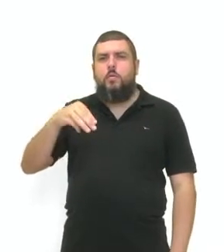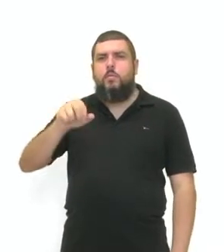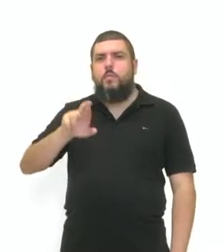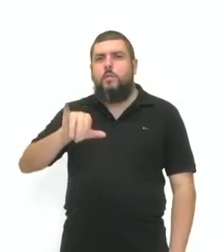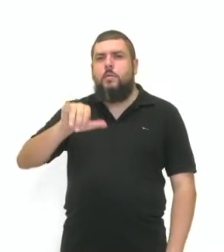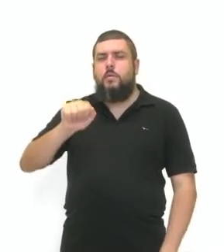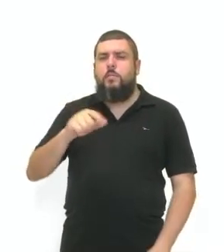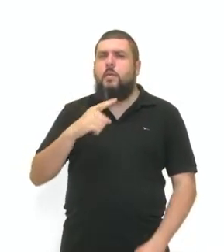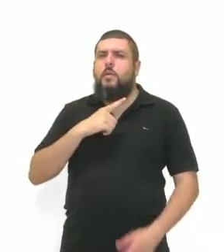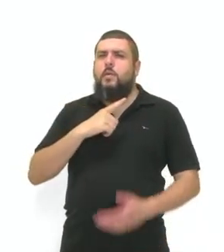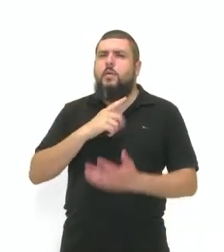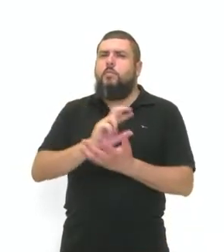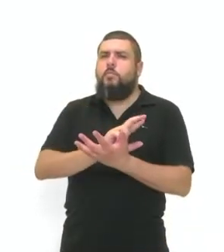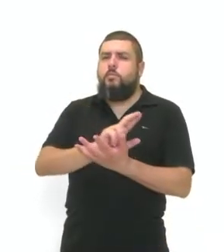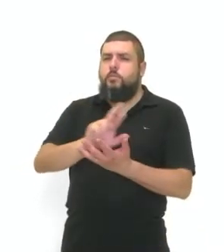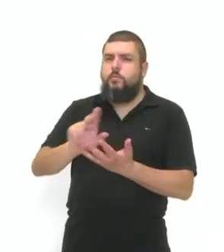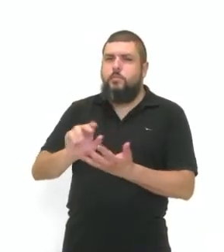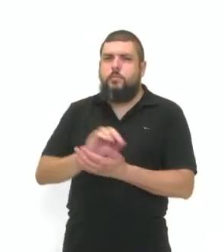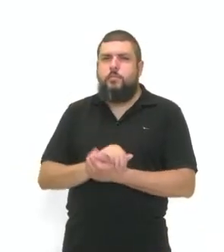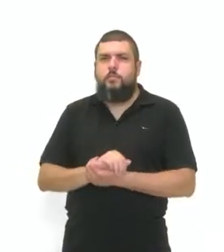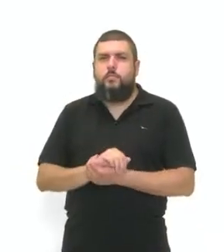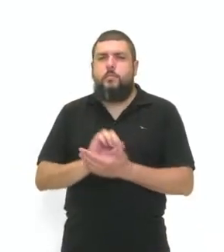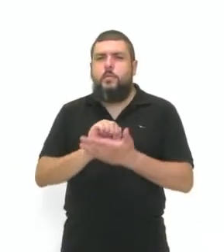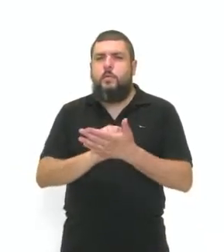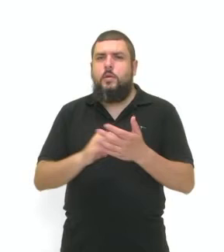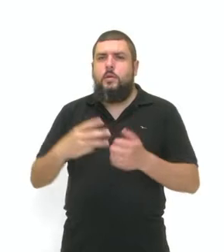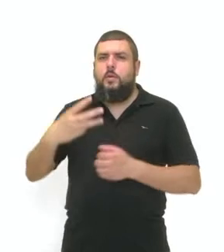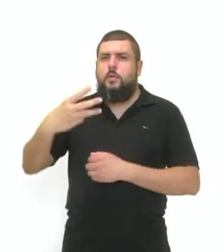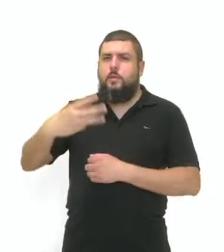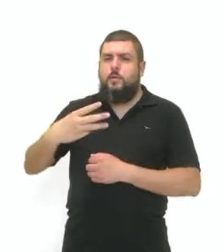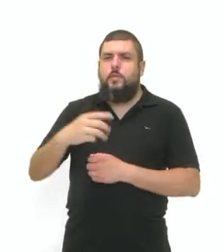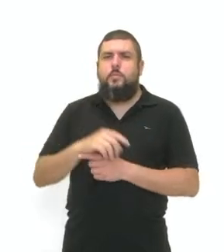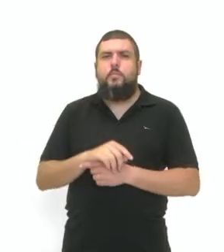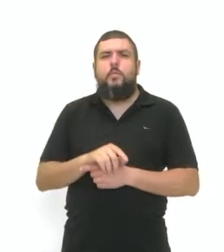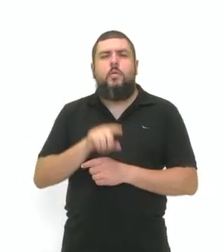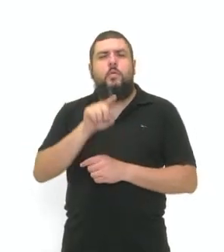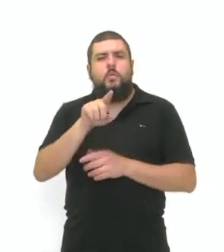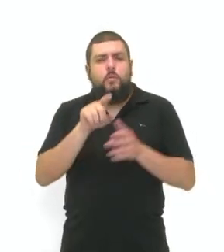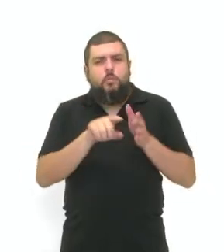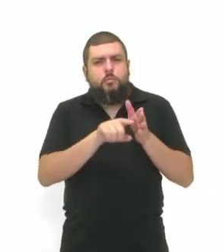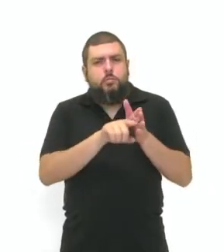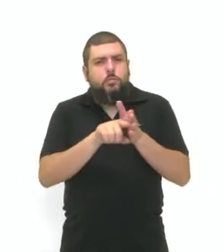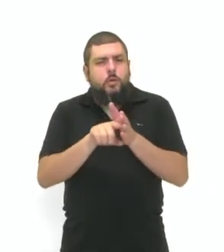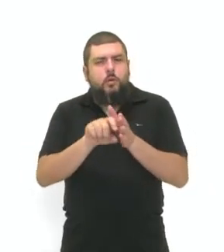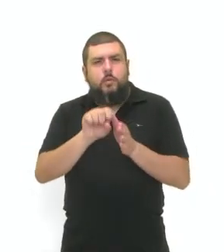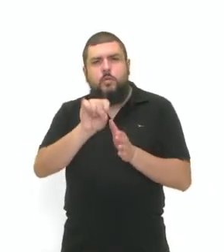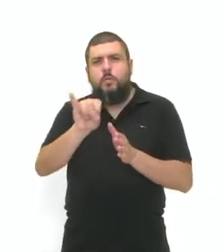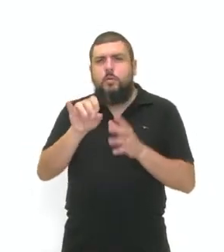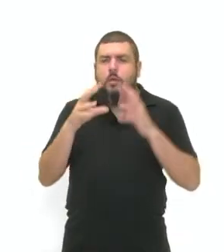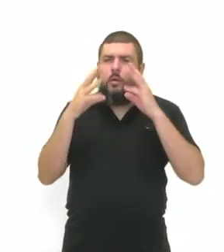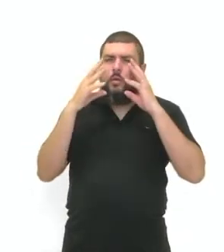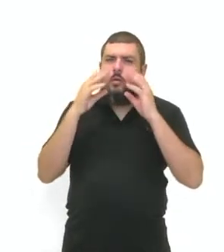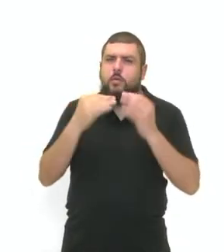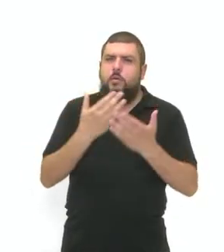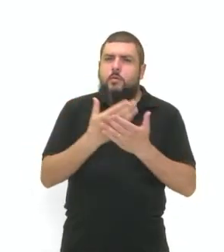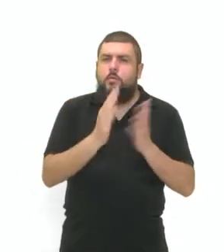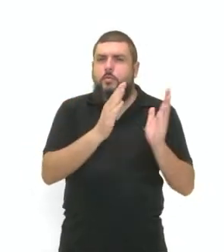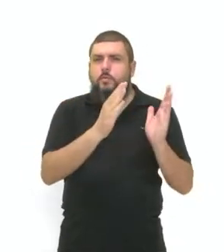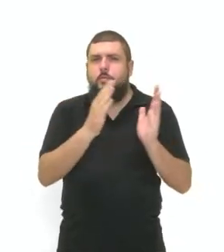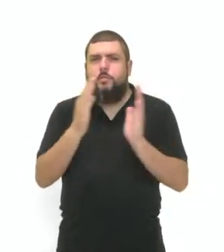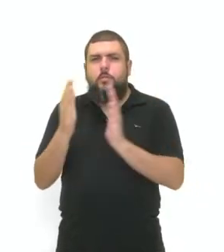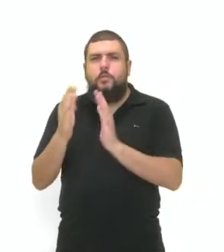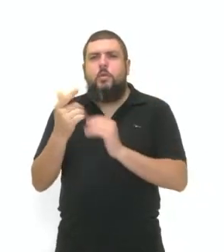outros. Então, a atividade 3 é justamente para fazer esse levantamento, né? Se você prestou atenção, que outros